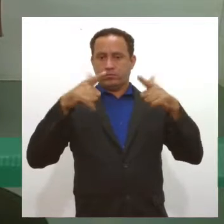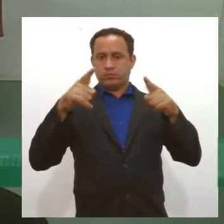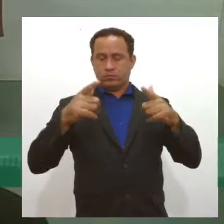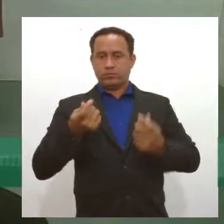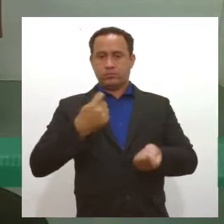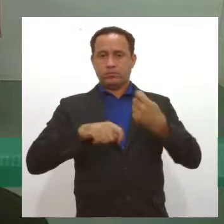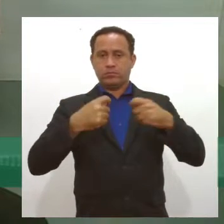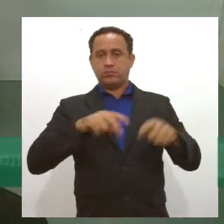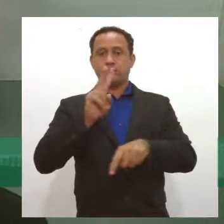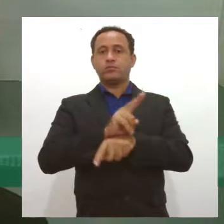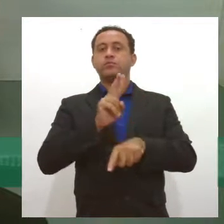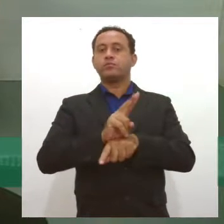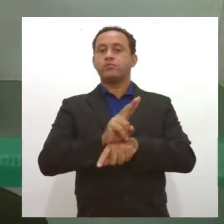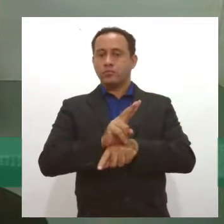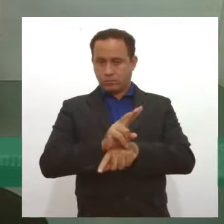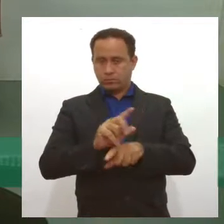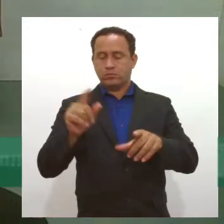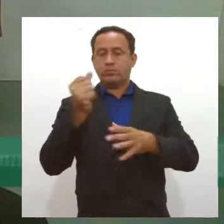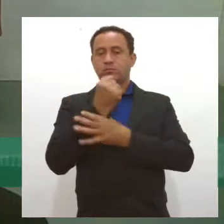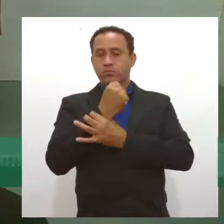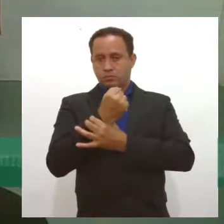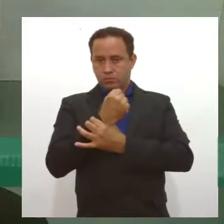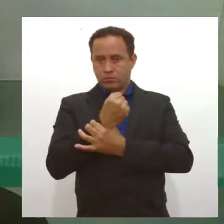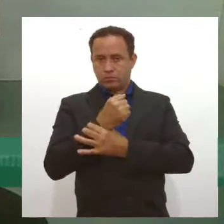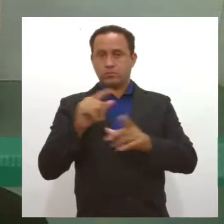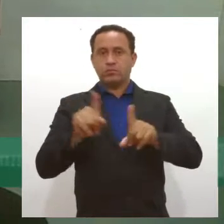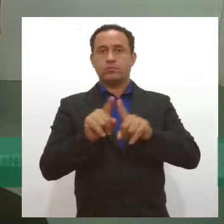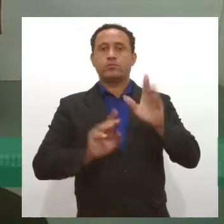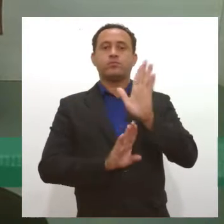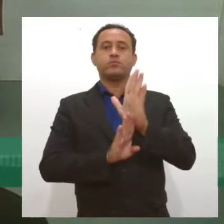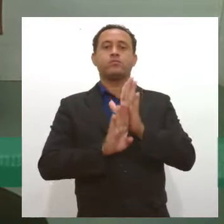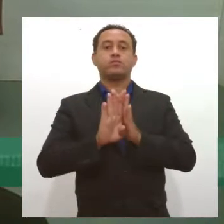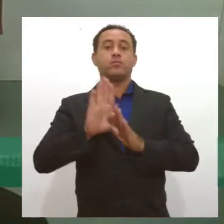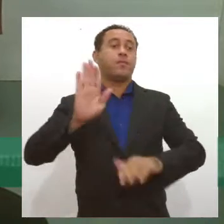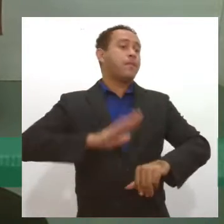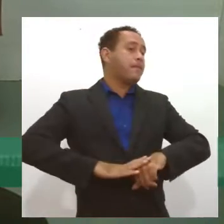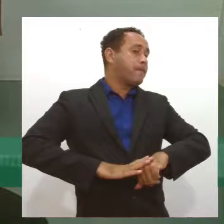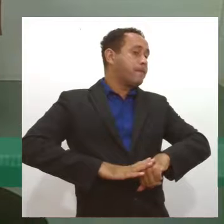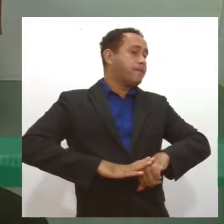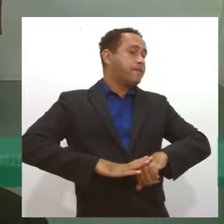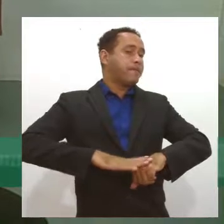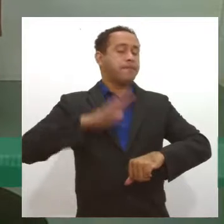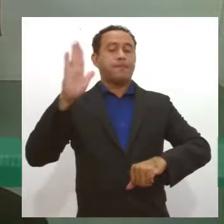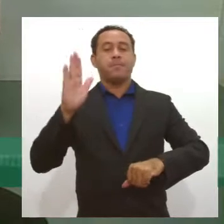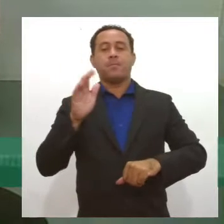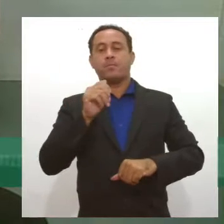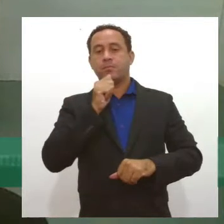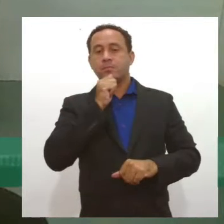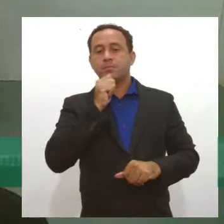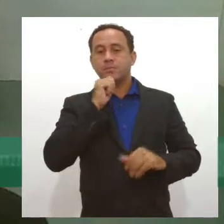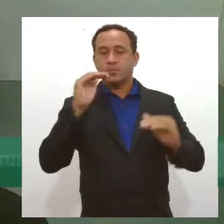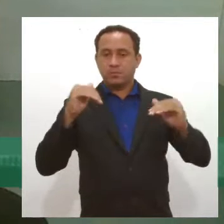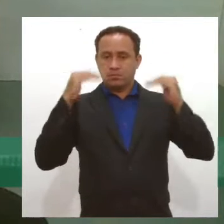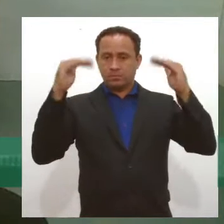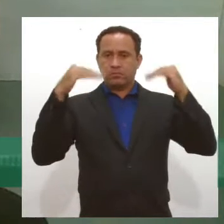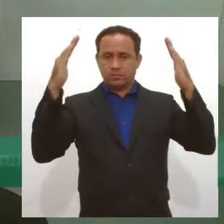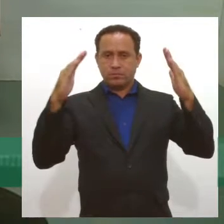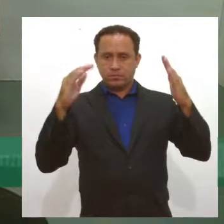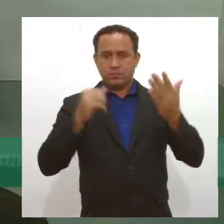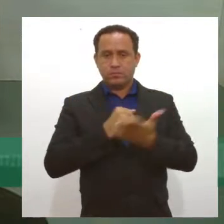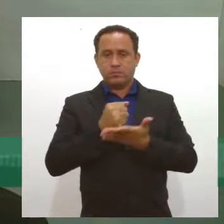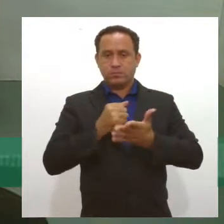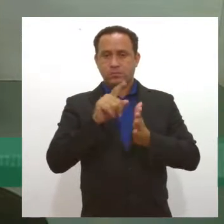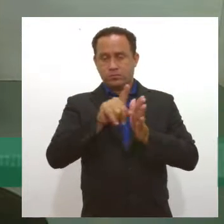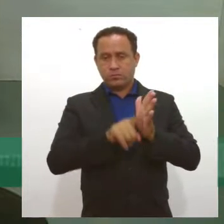segurança e defesa. Mas, na prática, esse número pode ser bem maior, já que muitas não estão nessa base de